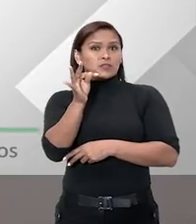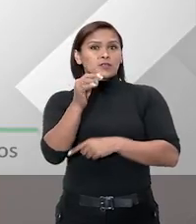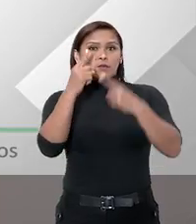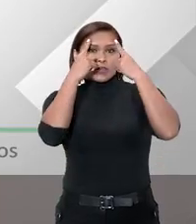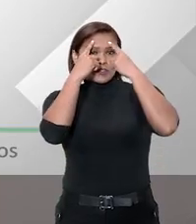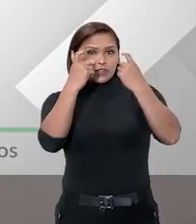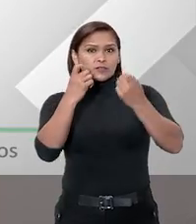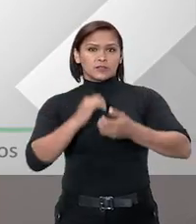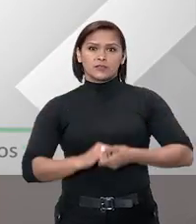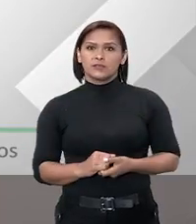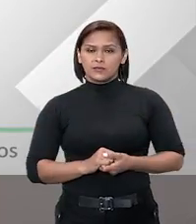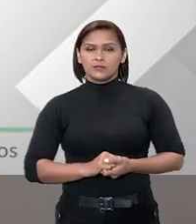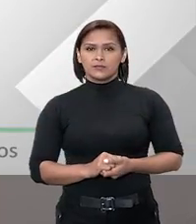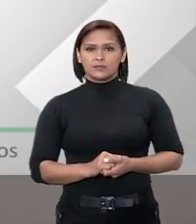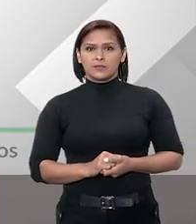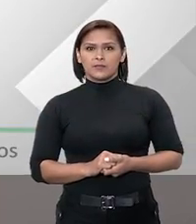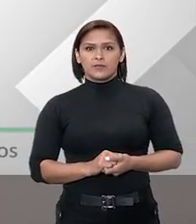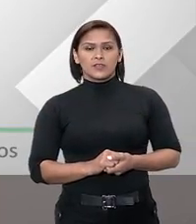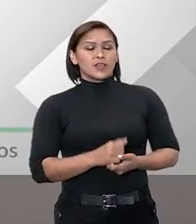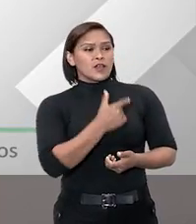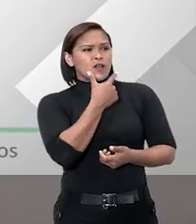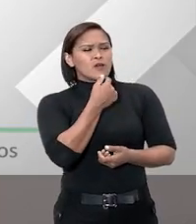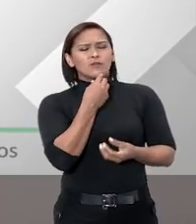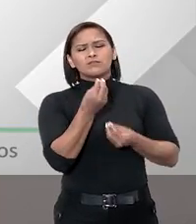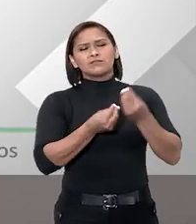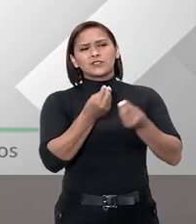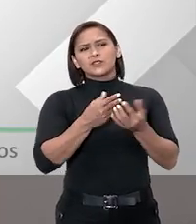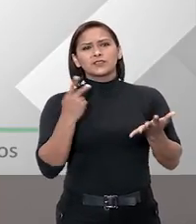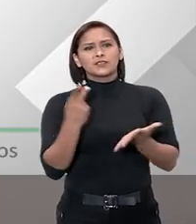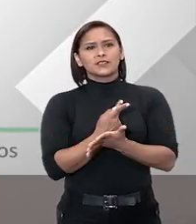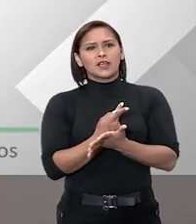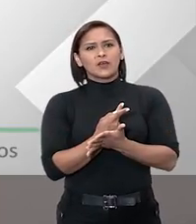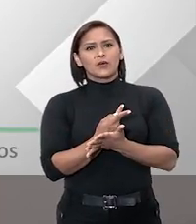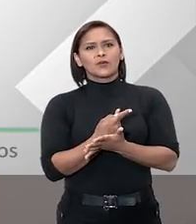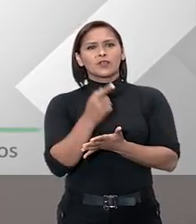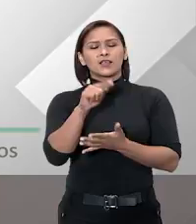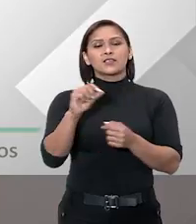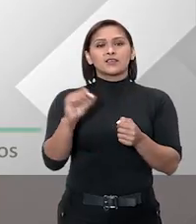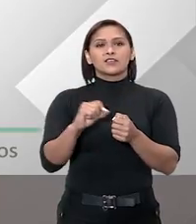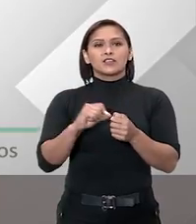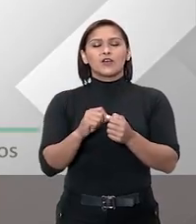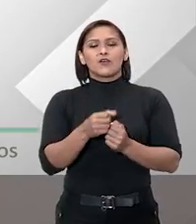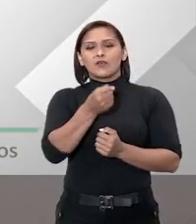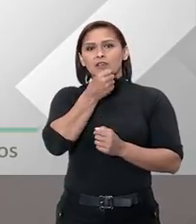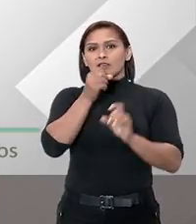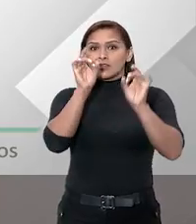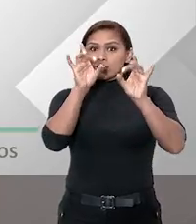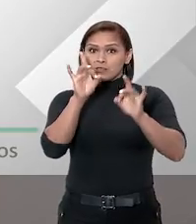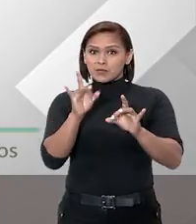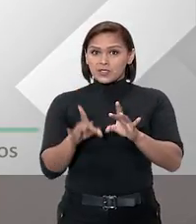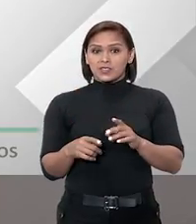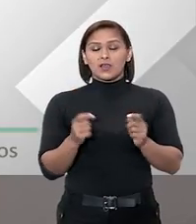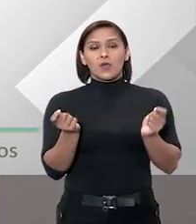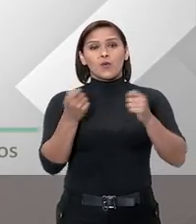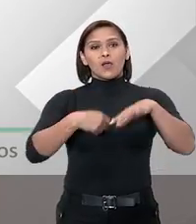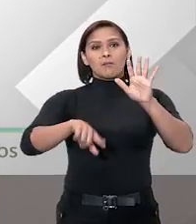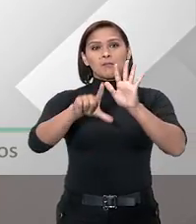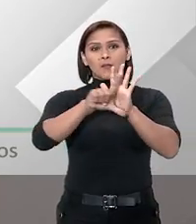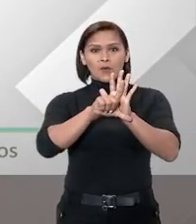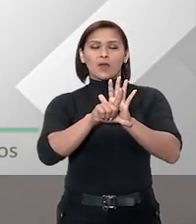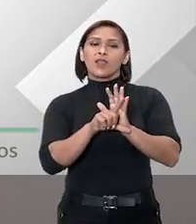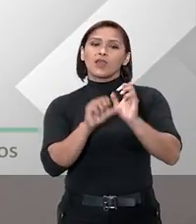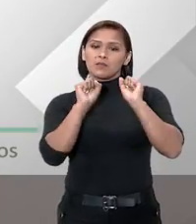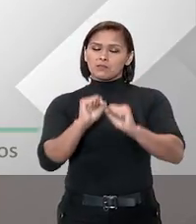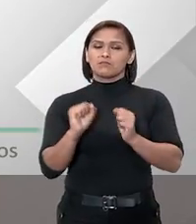de violência. Doutor Flávio, e o que acontece se não for realizado o depoimento especial, quando, por lei,